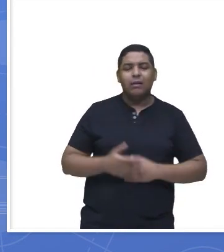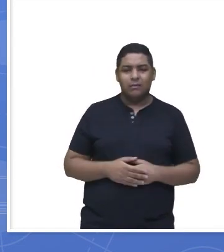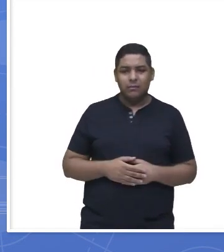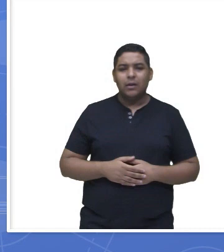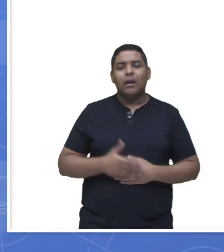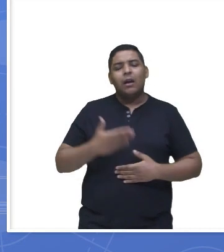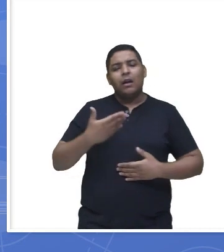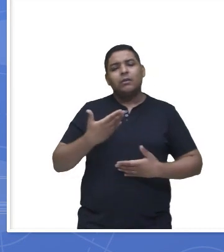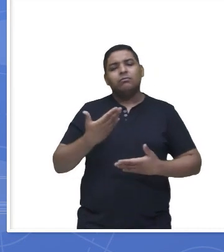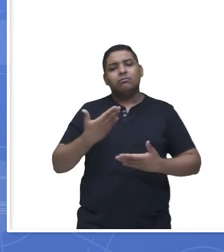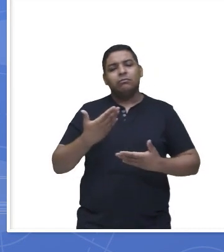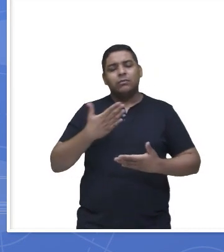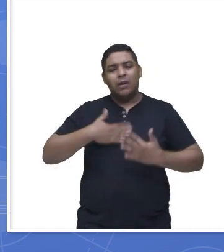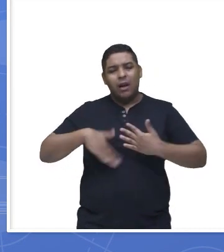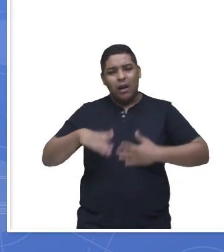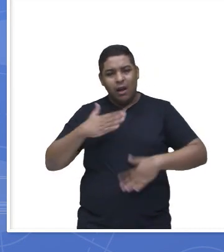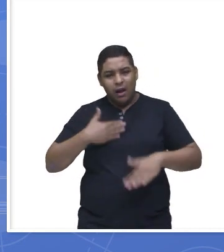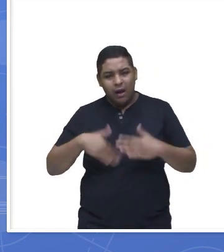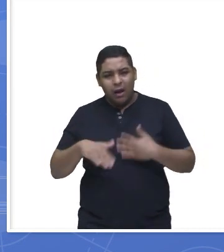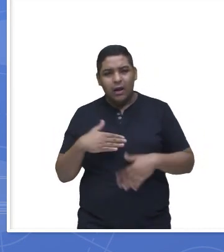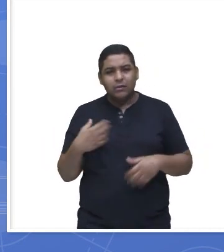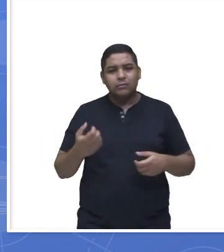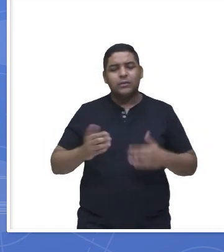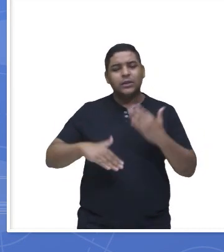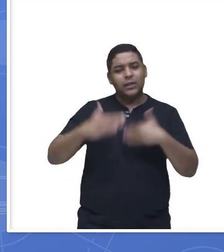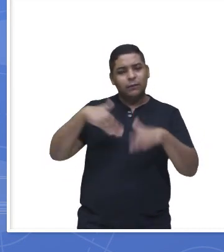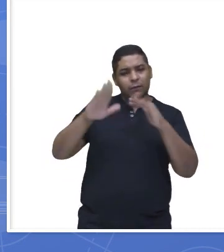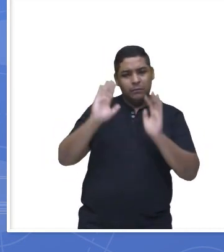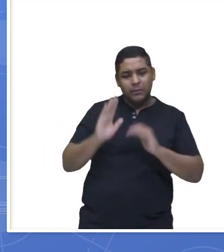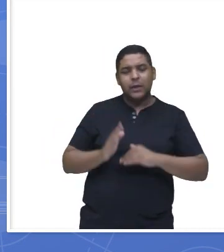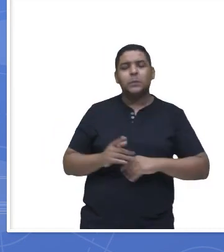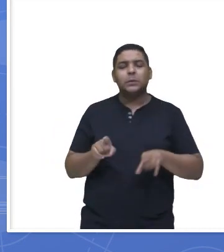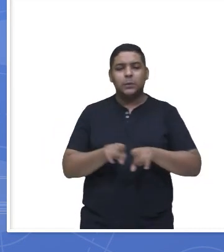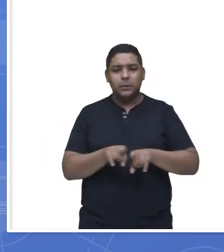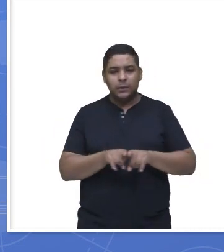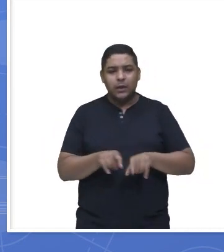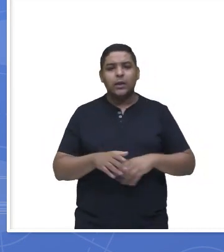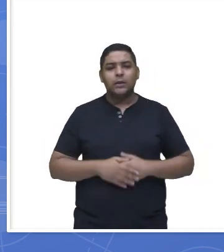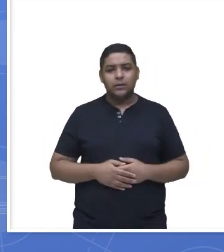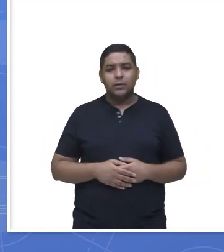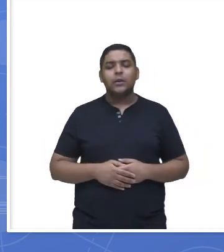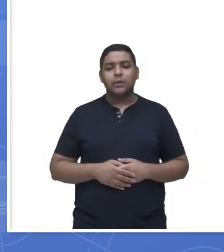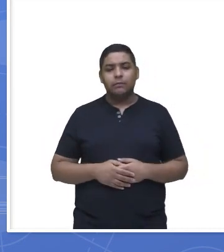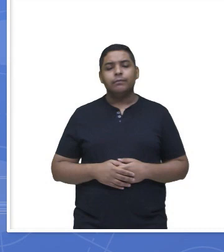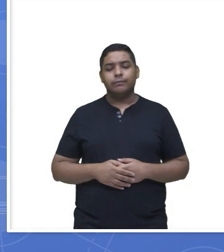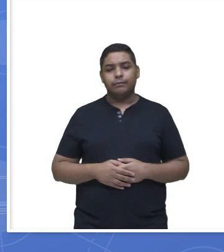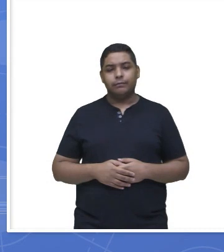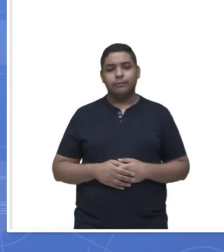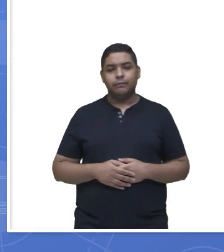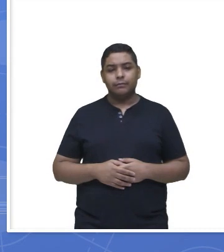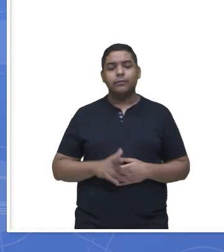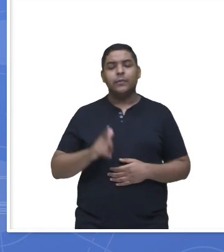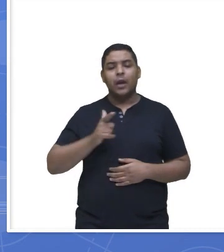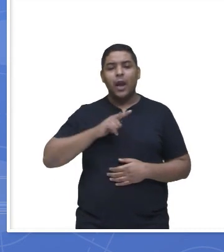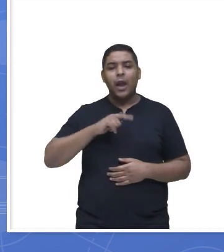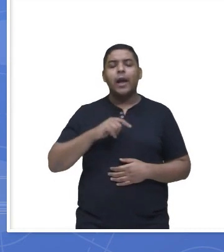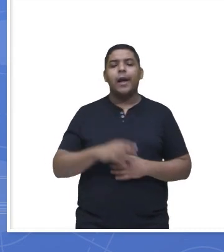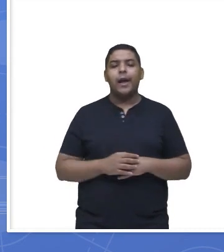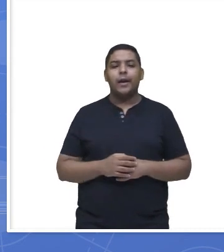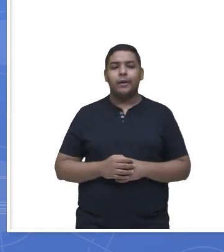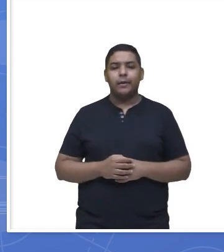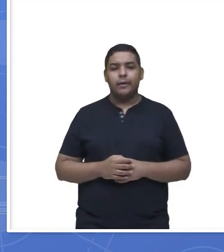seu desenvolvimento, ela começou a ficar mais suscetível às pragas, a outras formas de